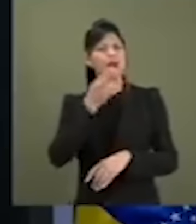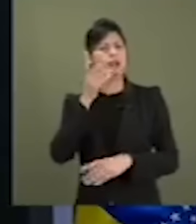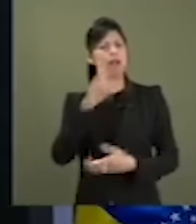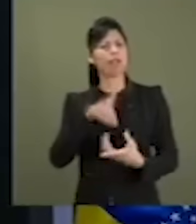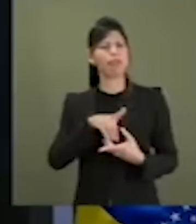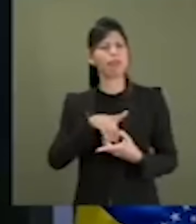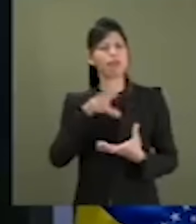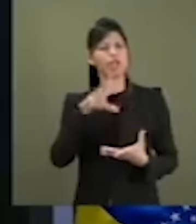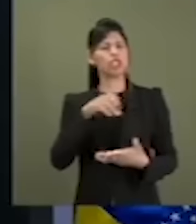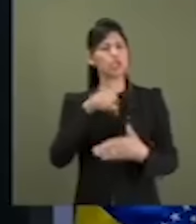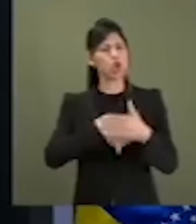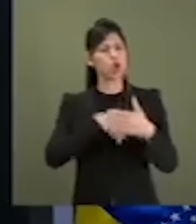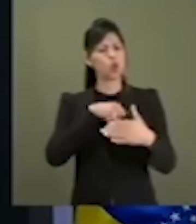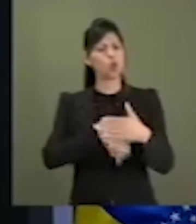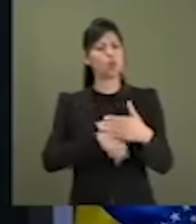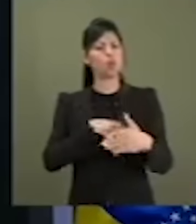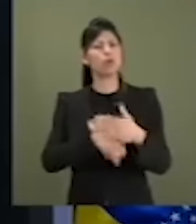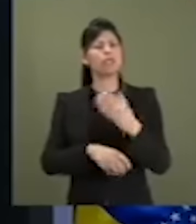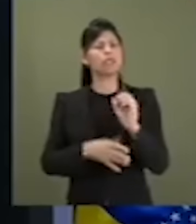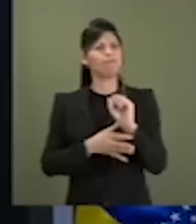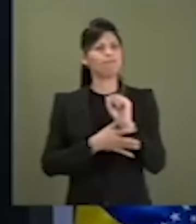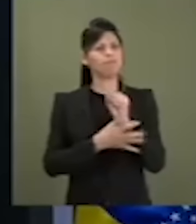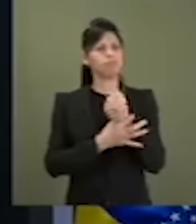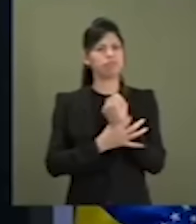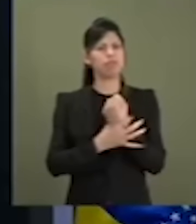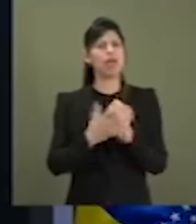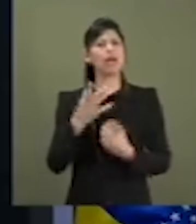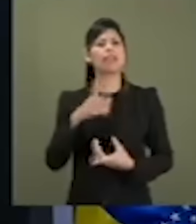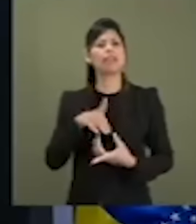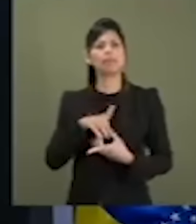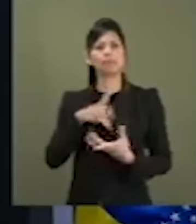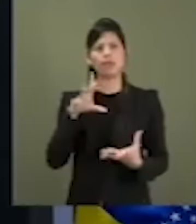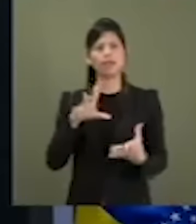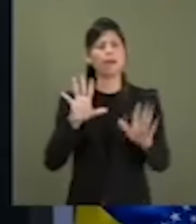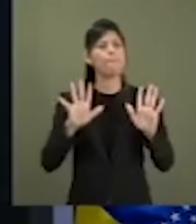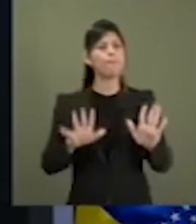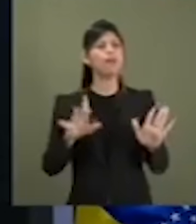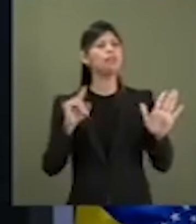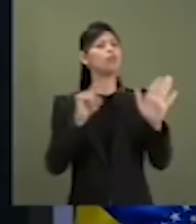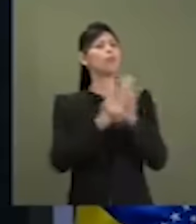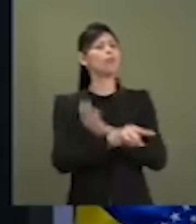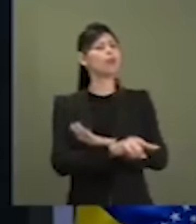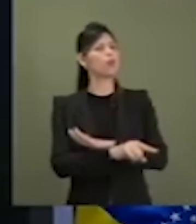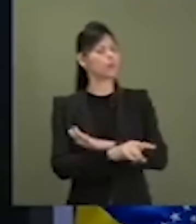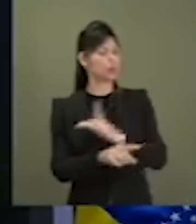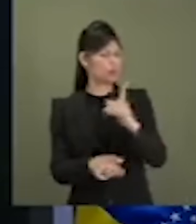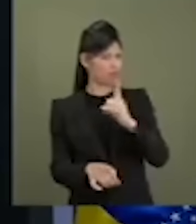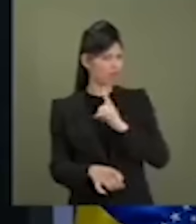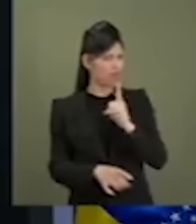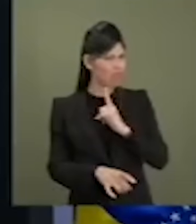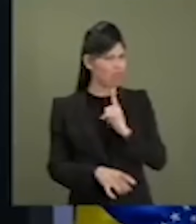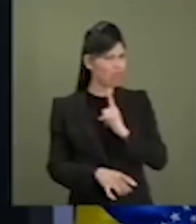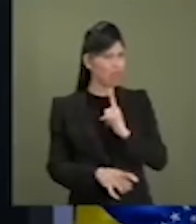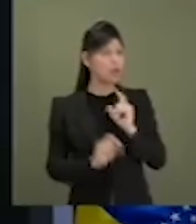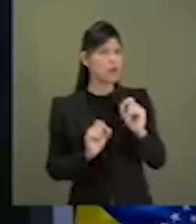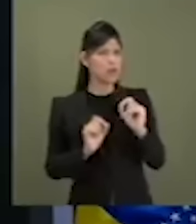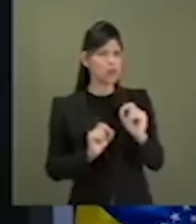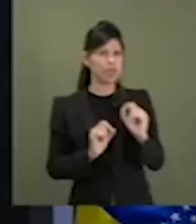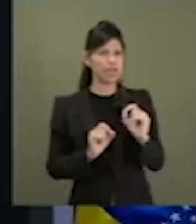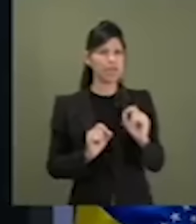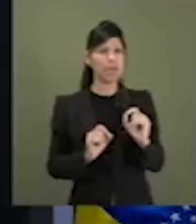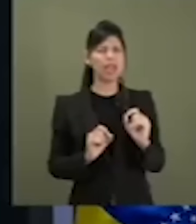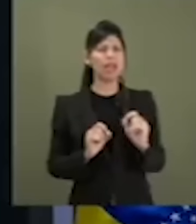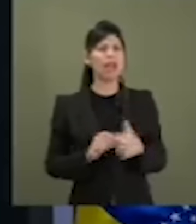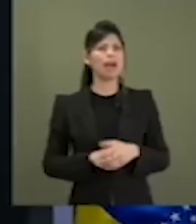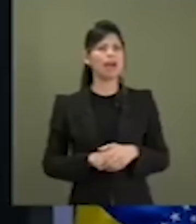defesa da democracia, eu pergunto, existe violação mais grave à democracia do que